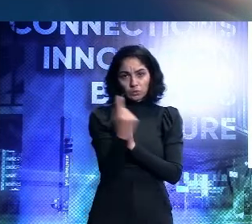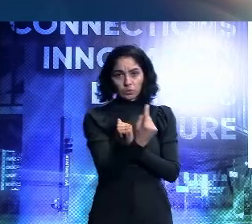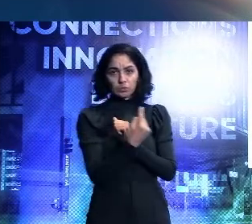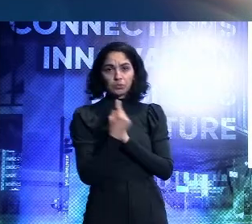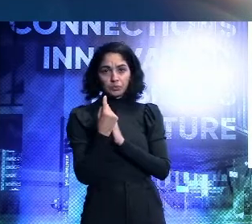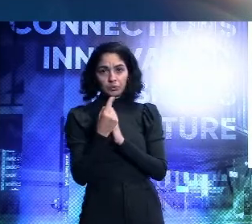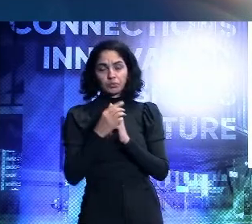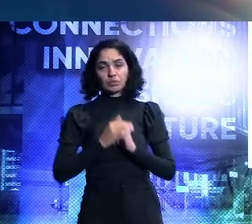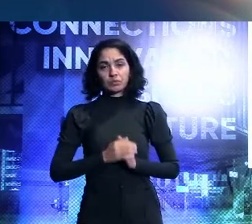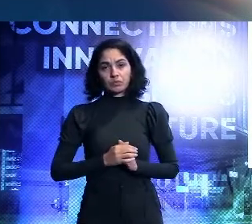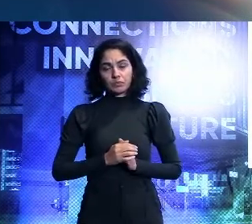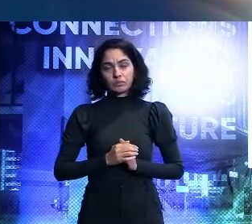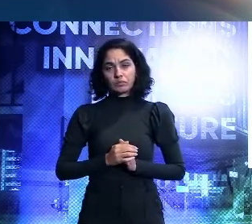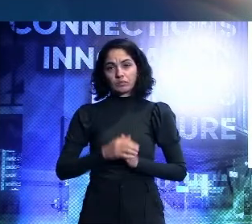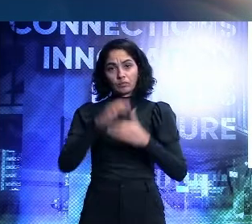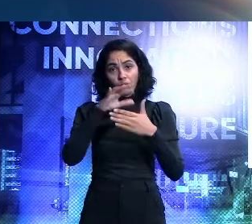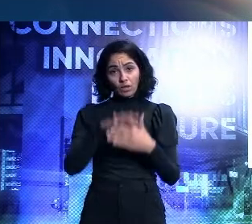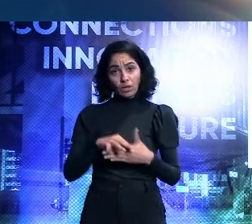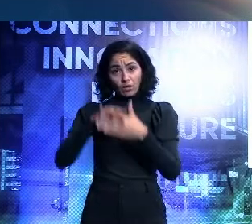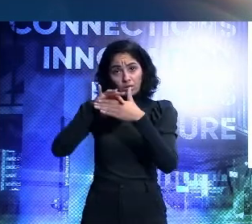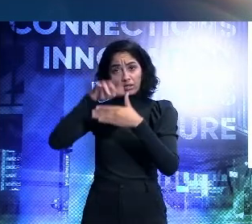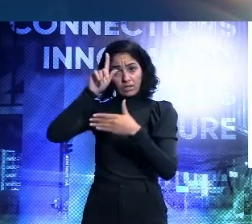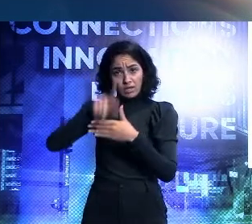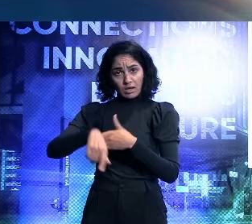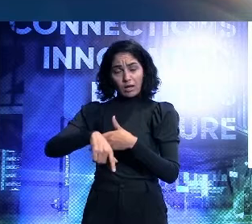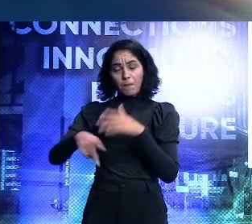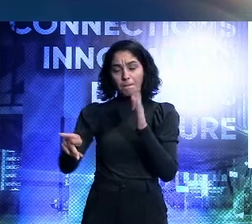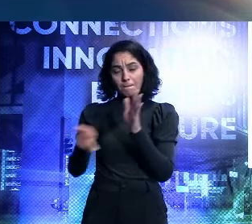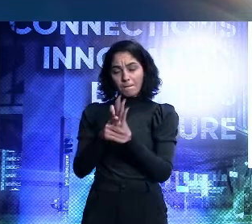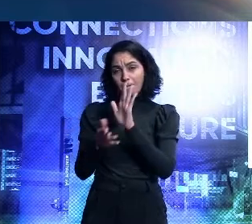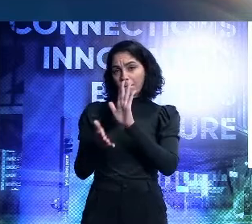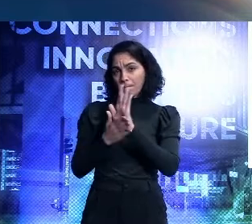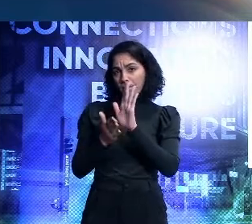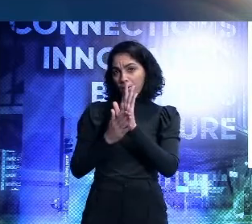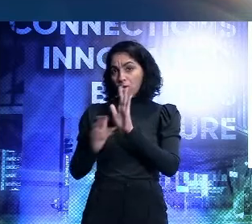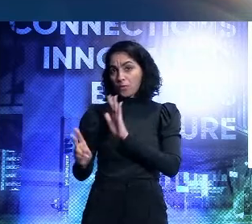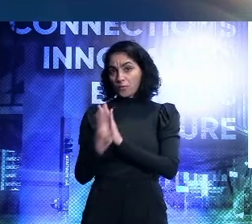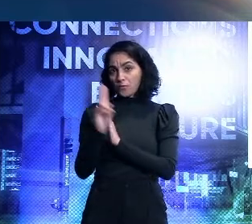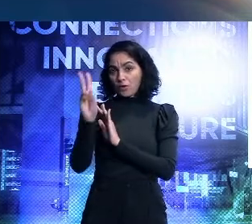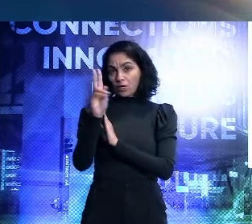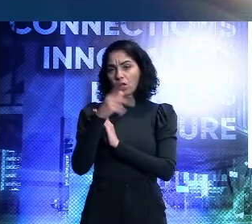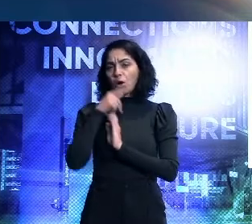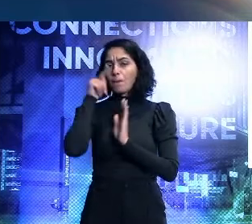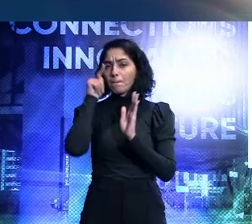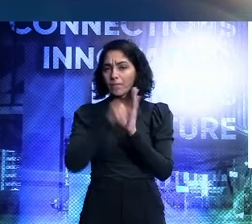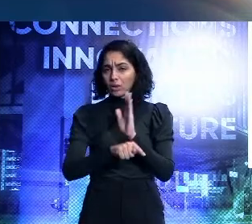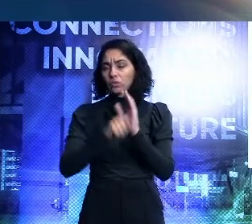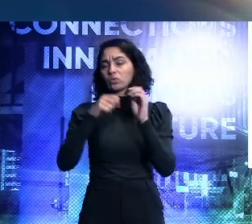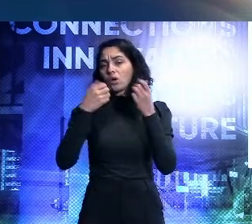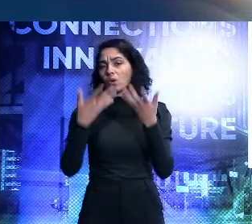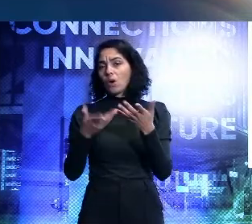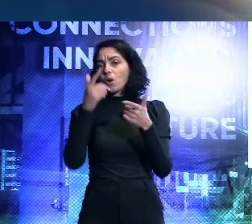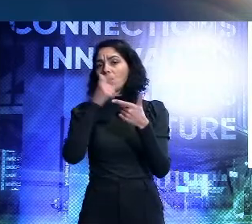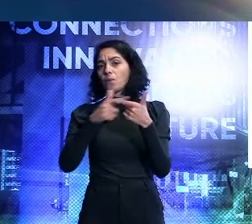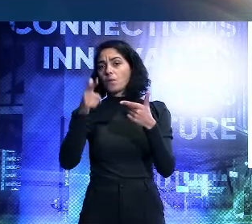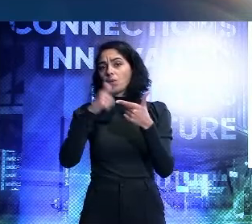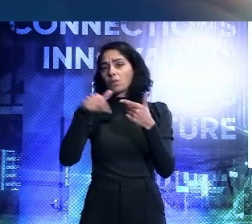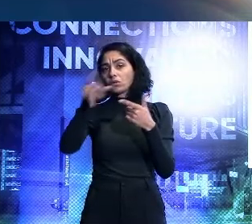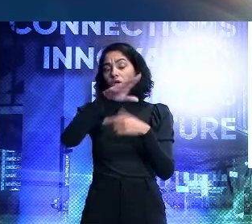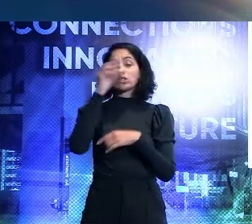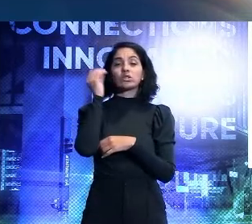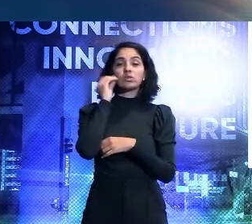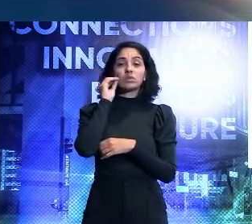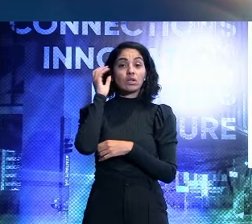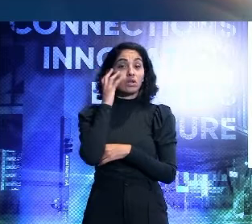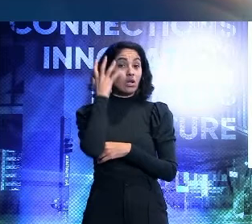O Lean ele tem esse propósito baseado no valor, e a pergunta que a gente tem que fazer, que problema estamos tentando resolver,